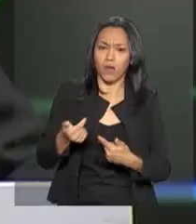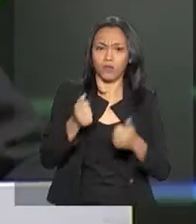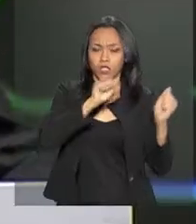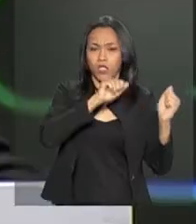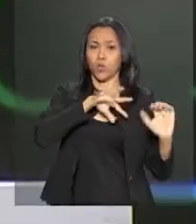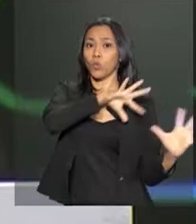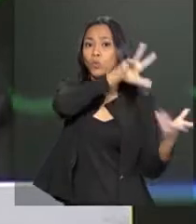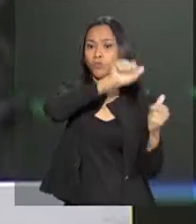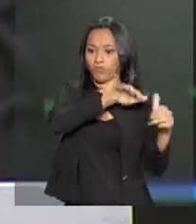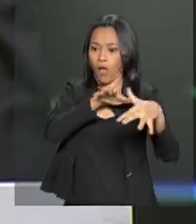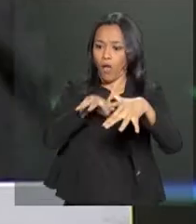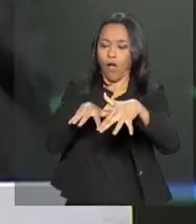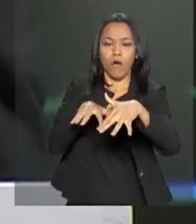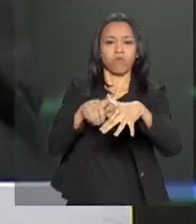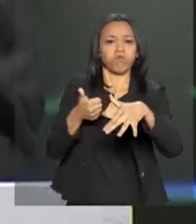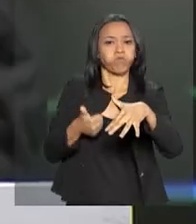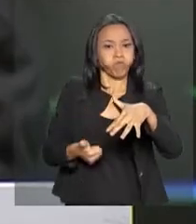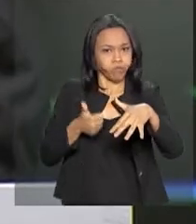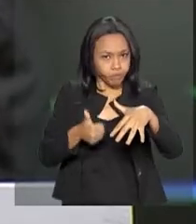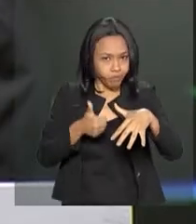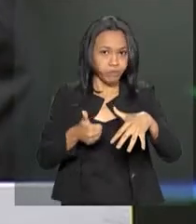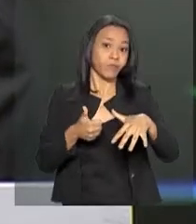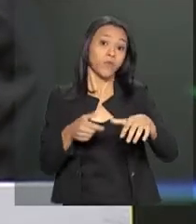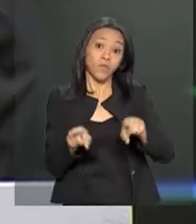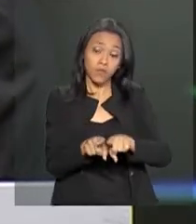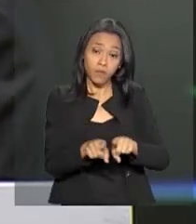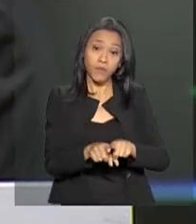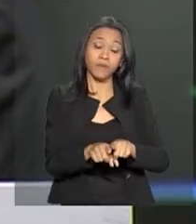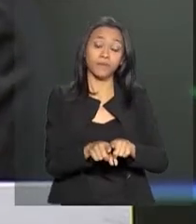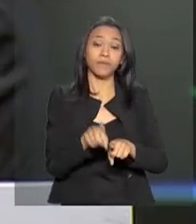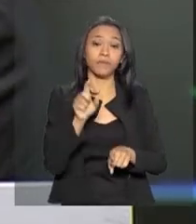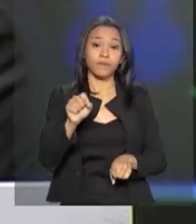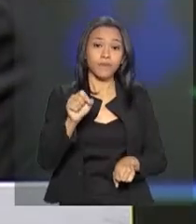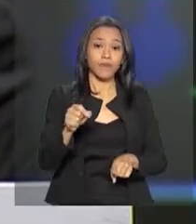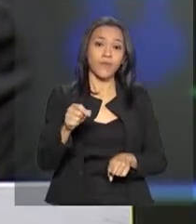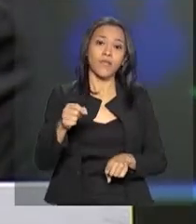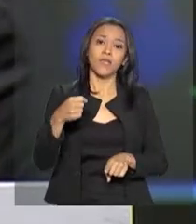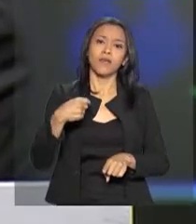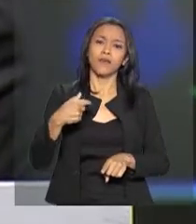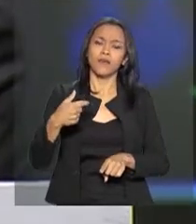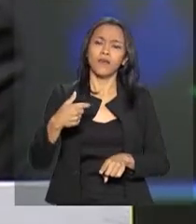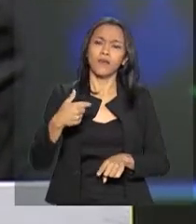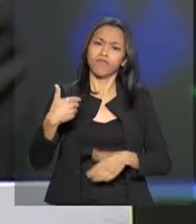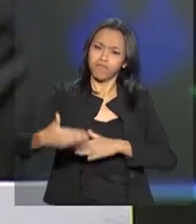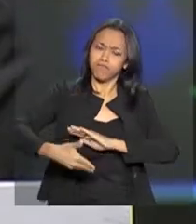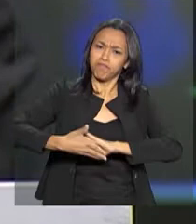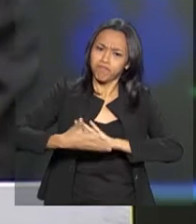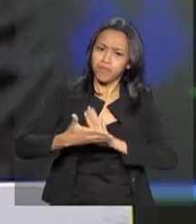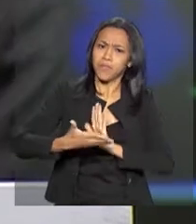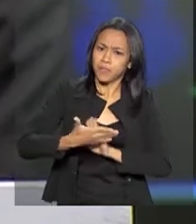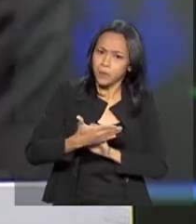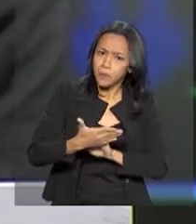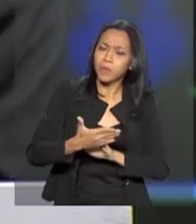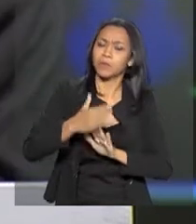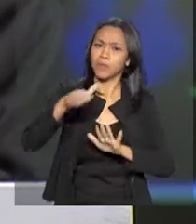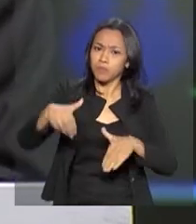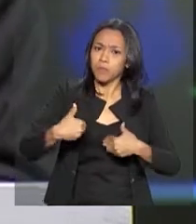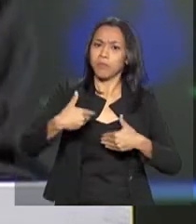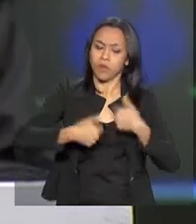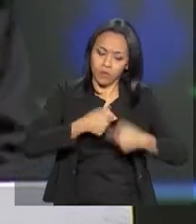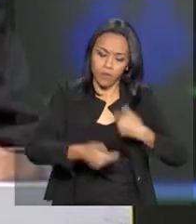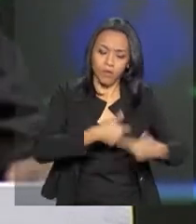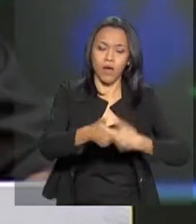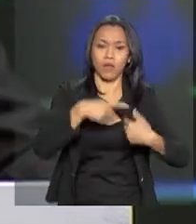igual maneira recebia cumprimentos por aquilo que fizemos pelo meio ambiente vocês sabem que nós